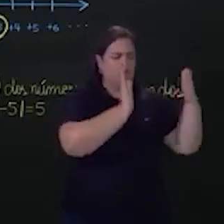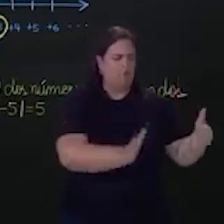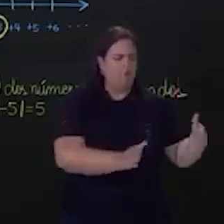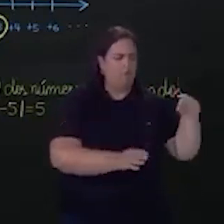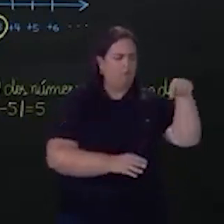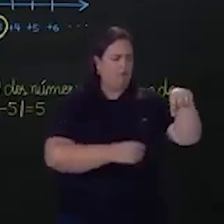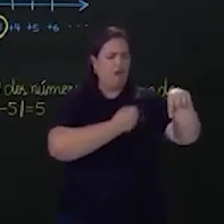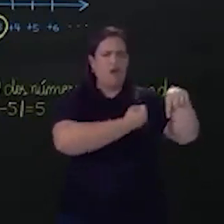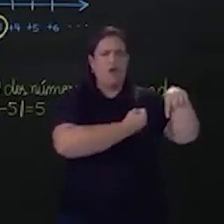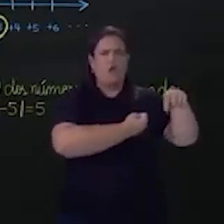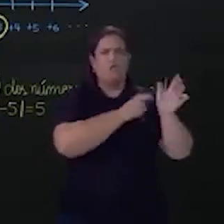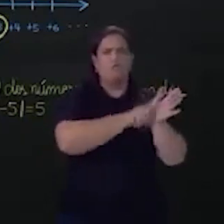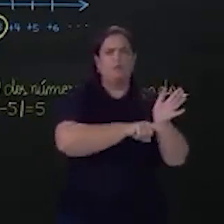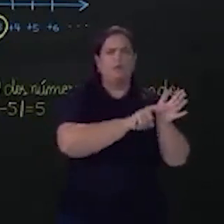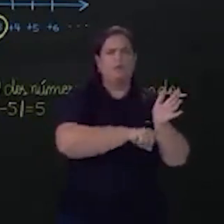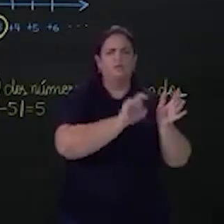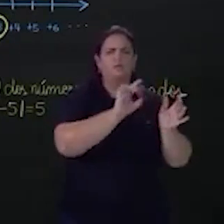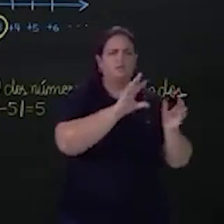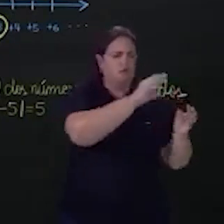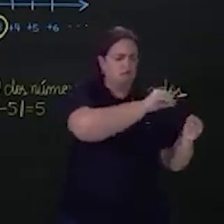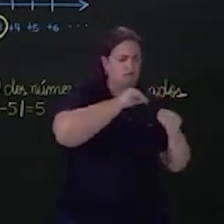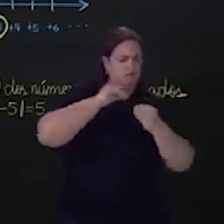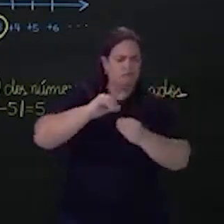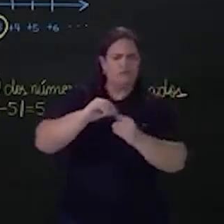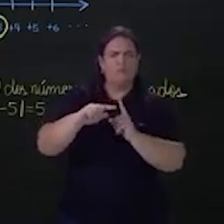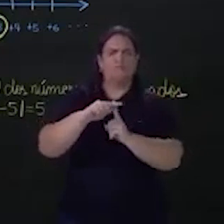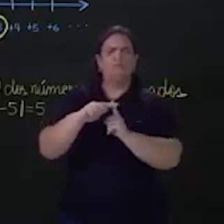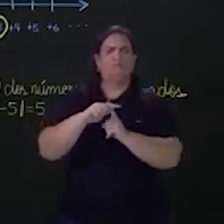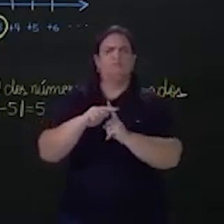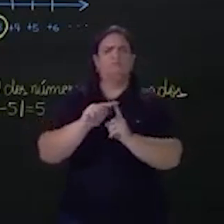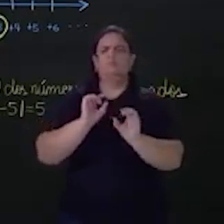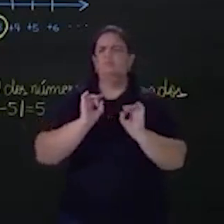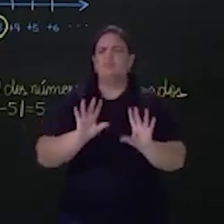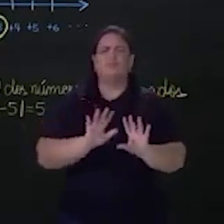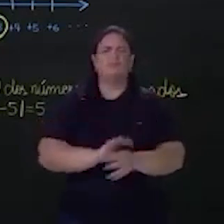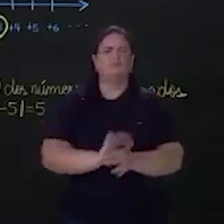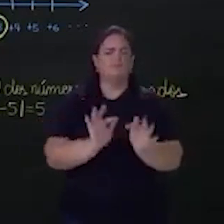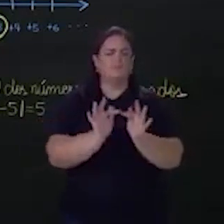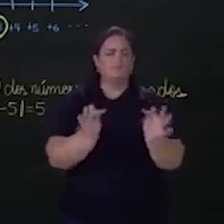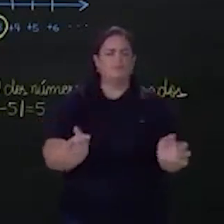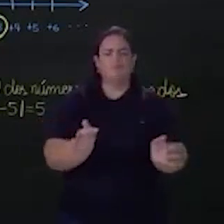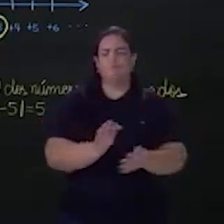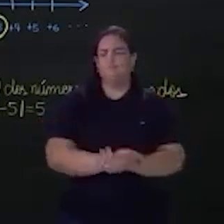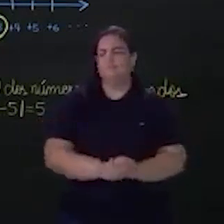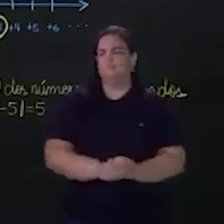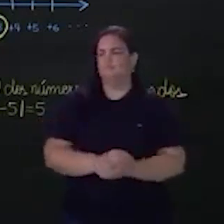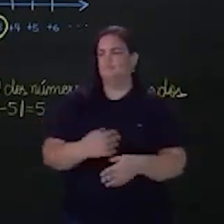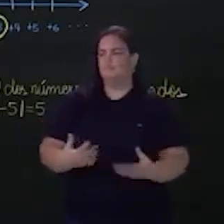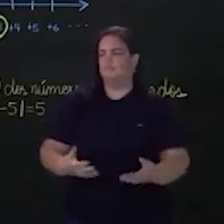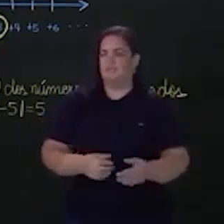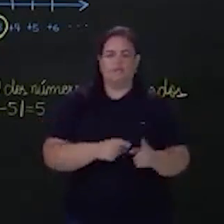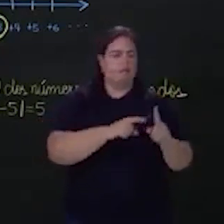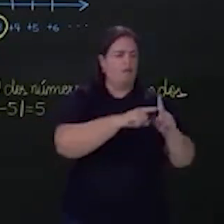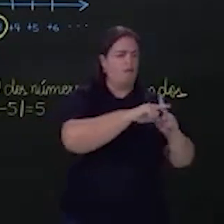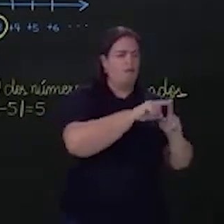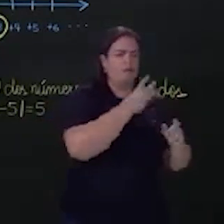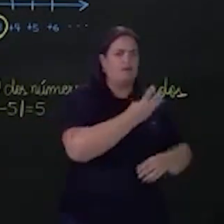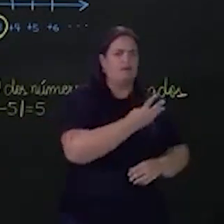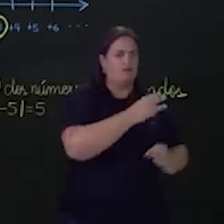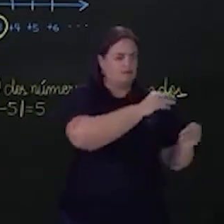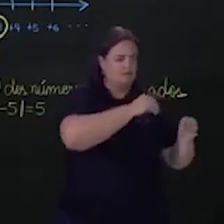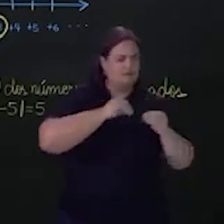número negativo, é só deixá-lo positivo. Então vejamos aqui, ó, o módulo de mais 3 é